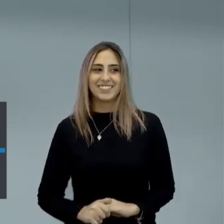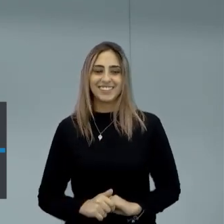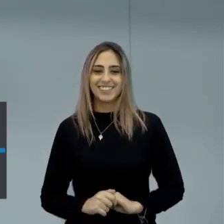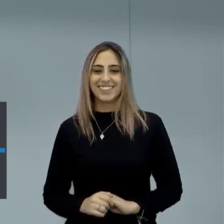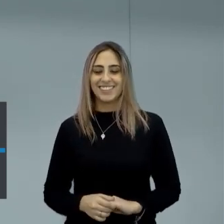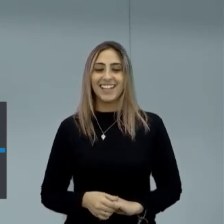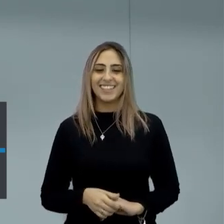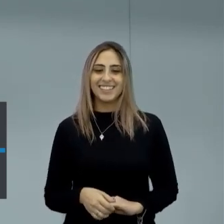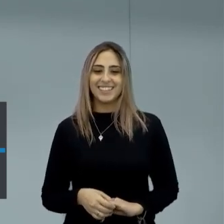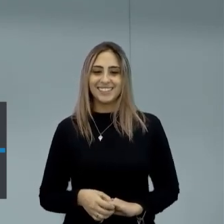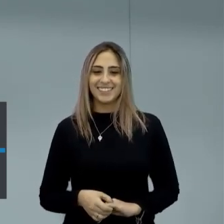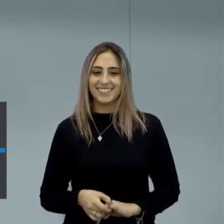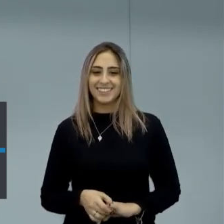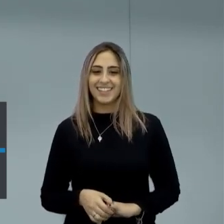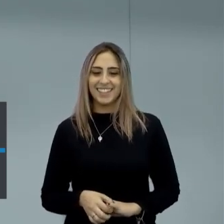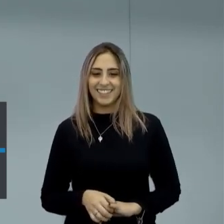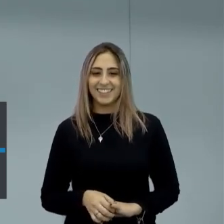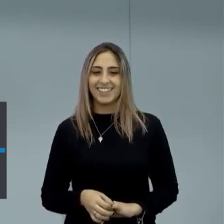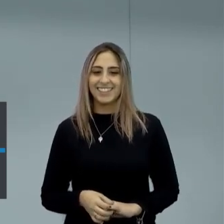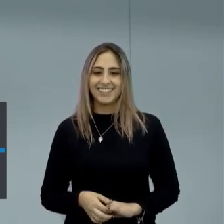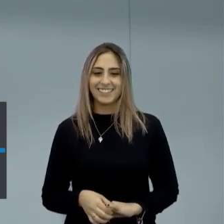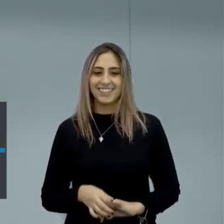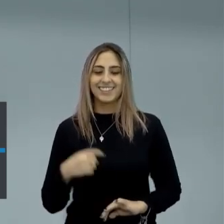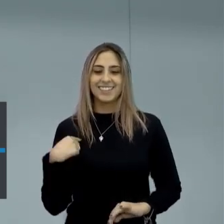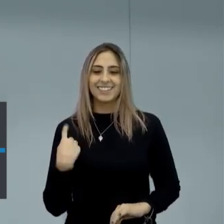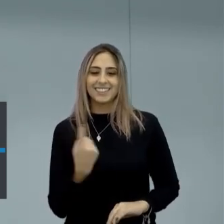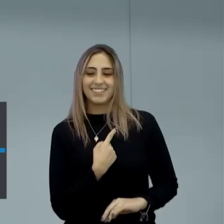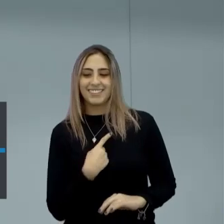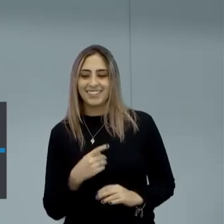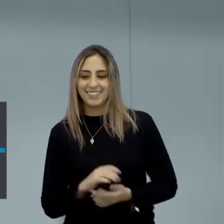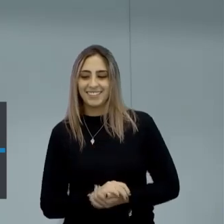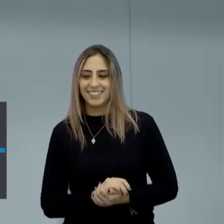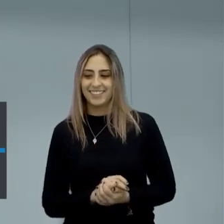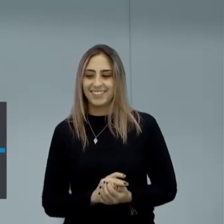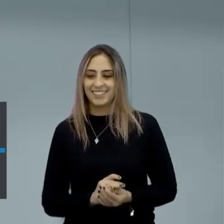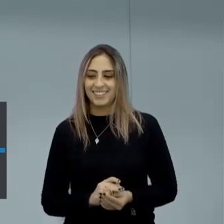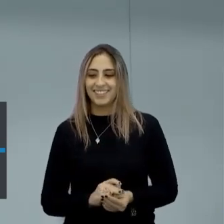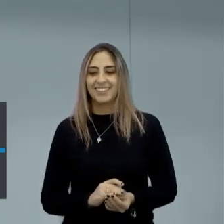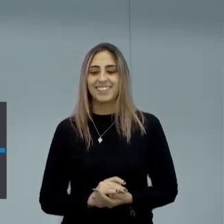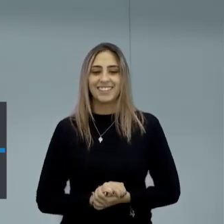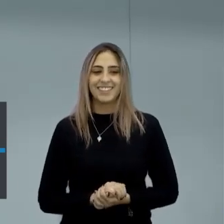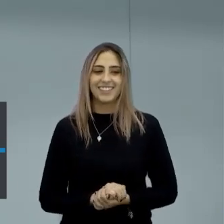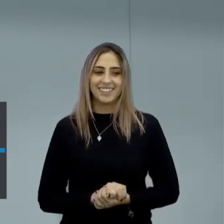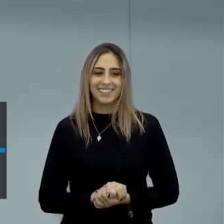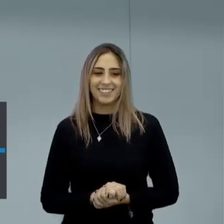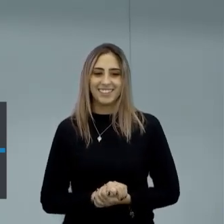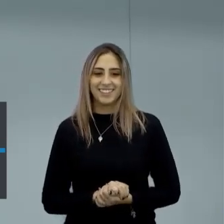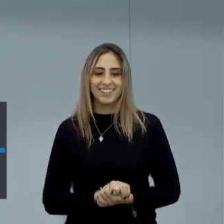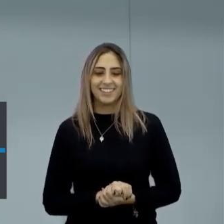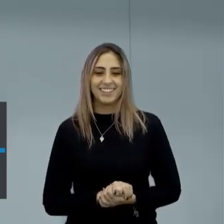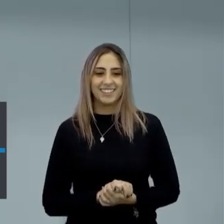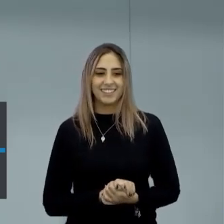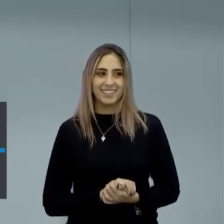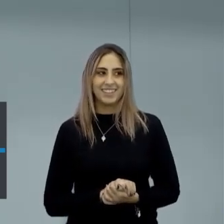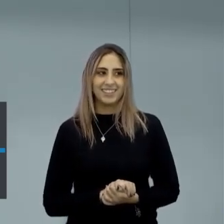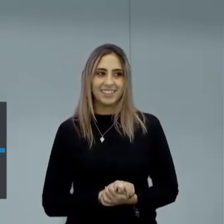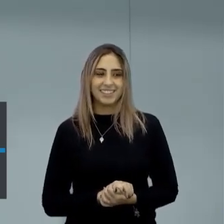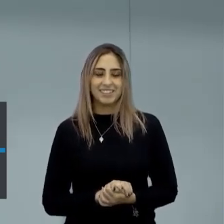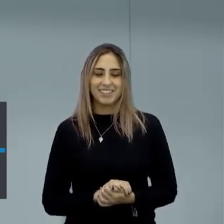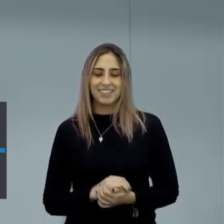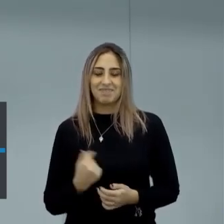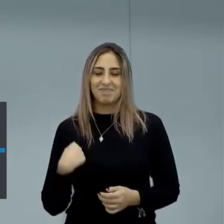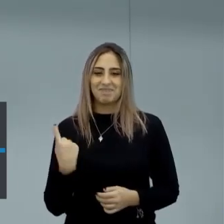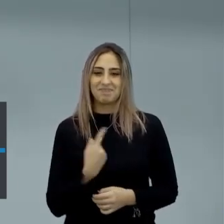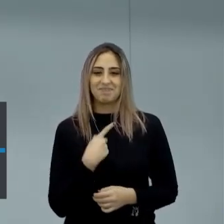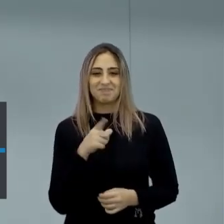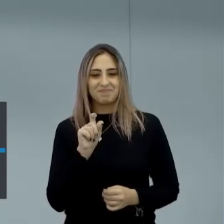umas 2 aulas, mais ou menos, ou uma aula, vocês também vão precisar construir já uma narrativa para representar, né, um trechinho.